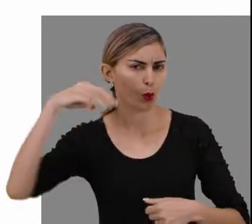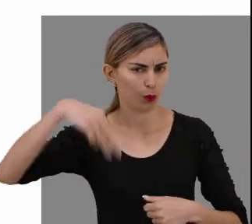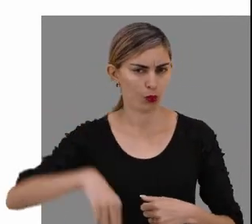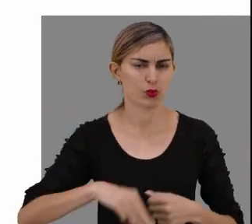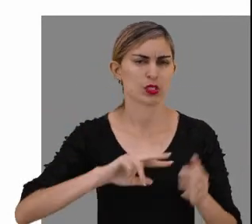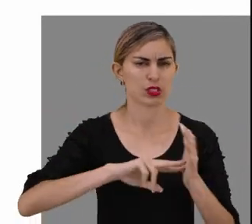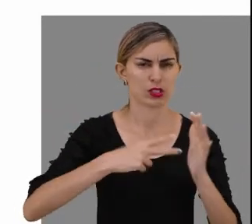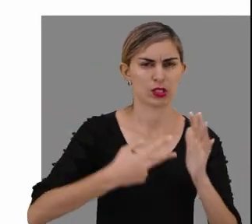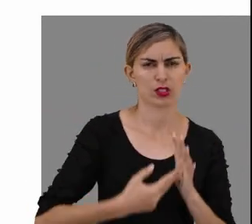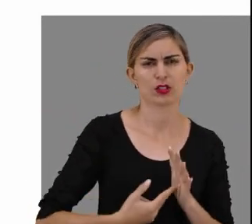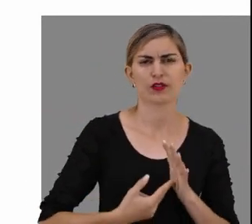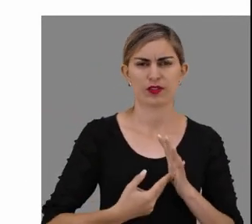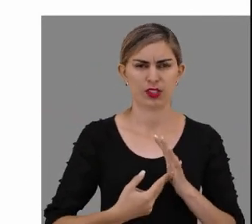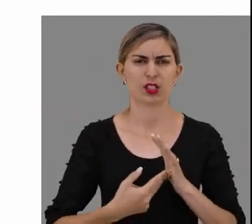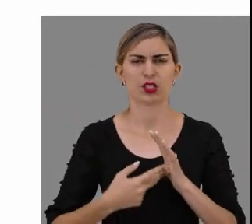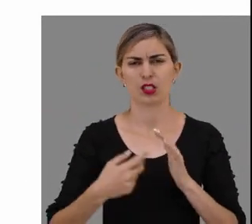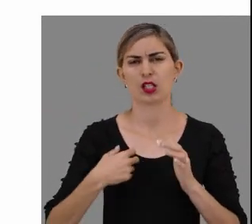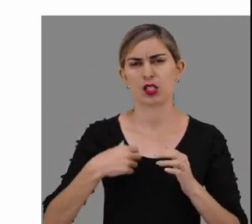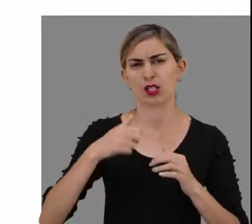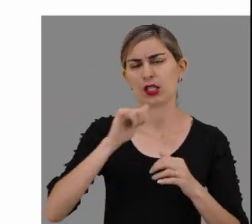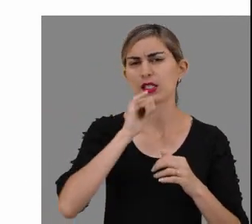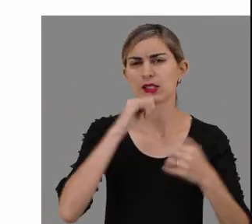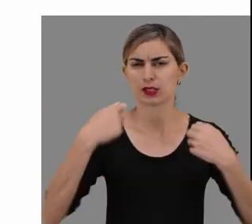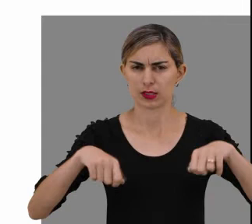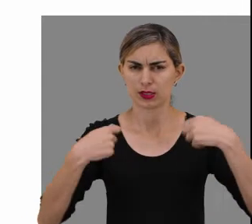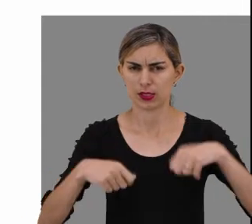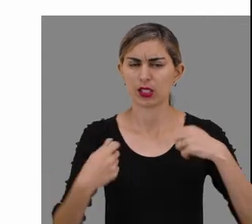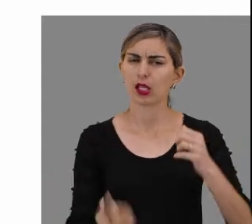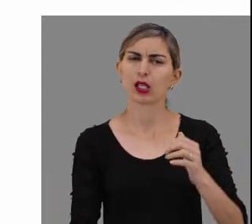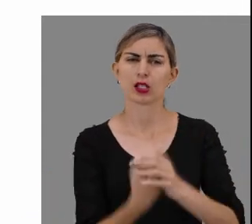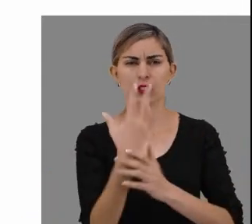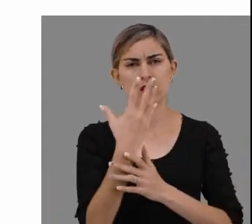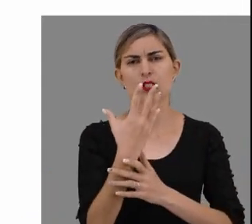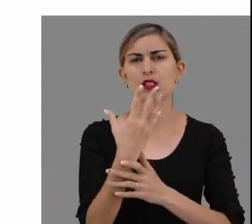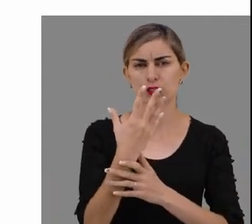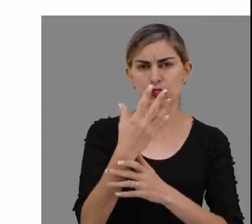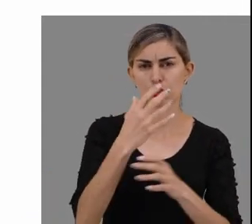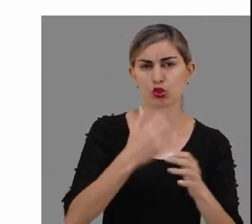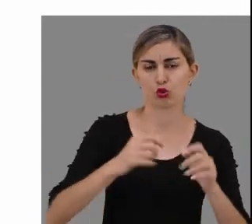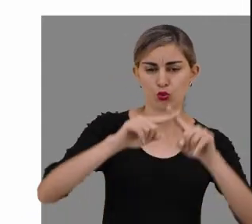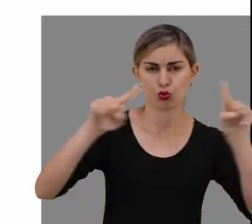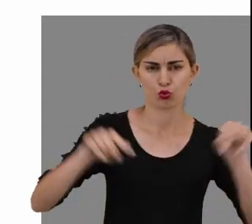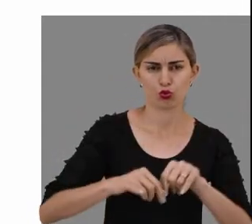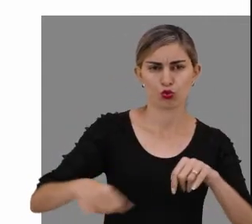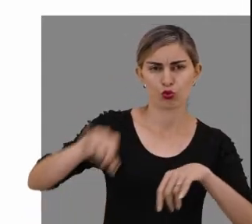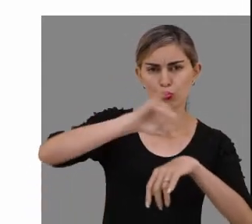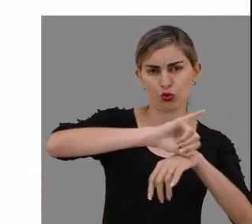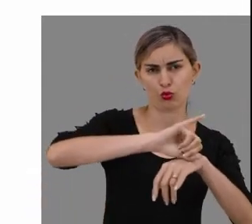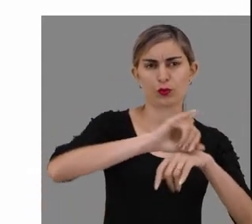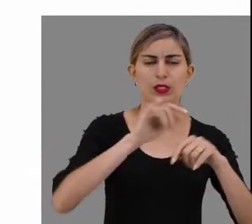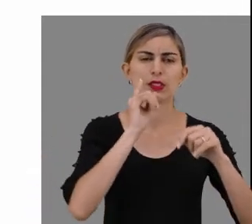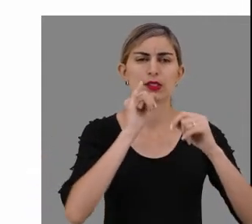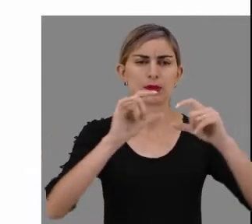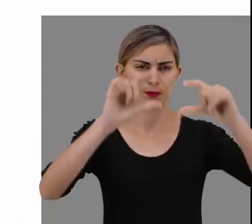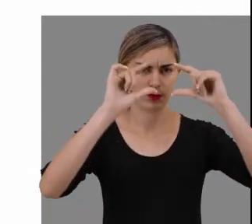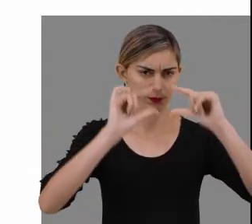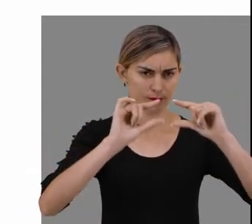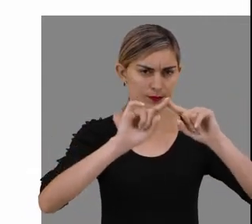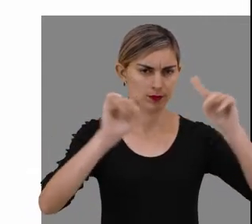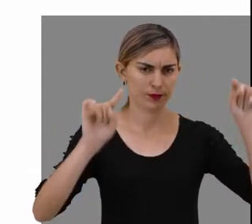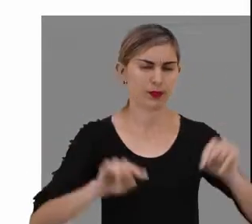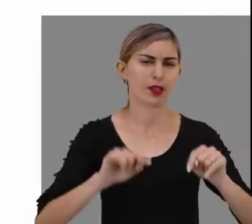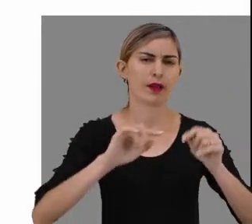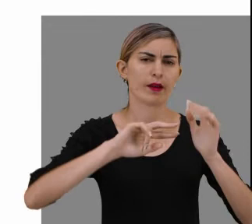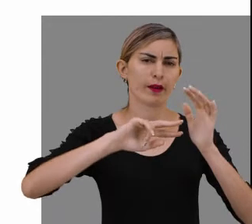das abstratas não poderem ser instanciadas, sendo necessário a criação de uma subclasse para herdá-la.